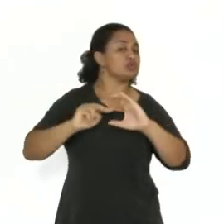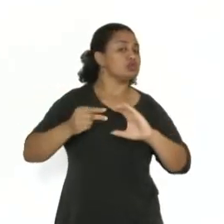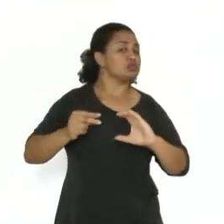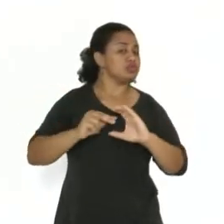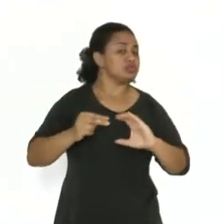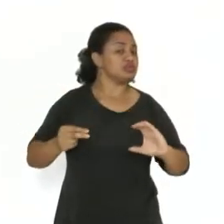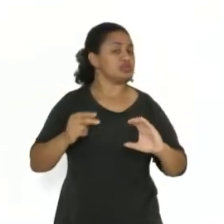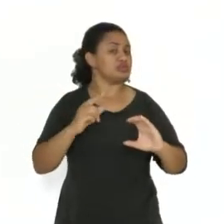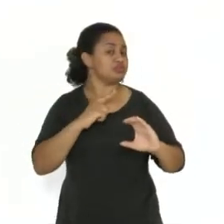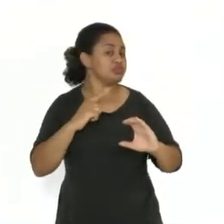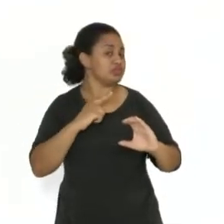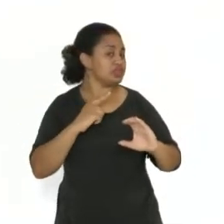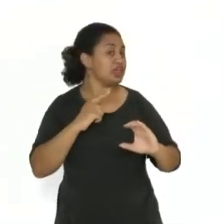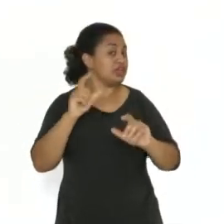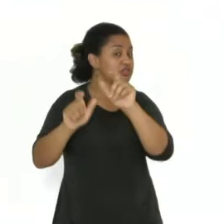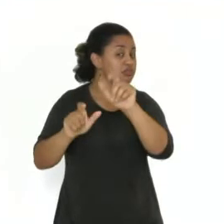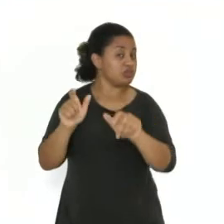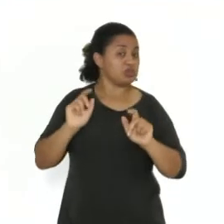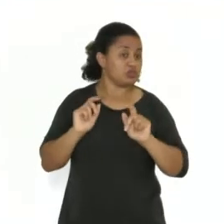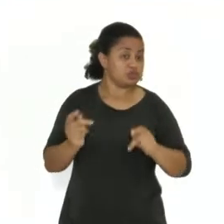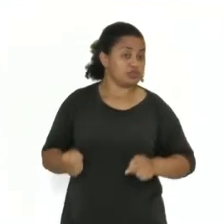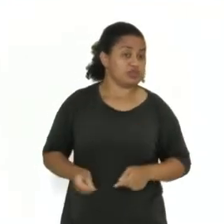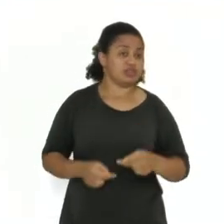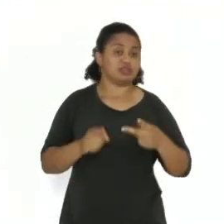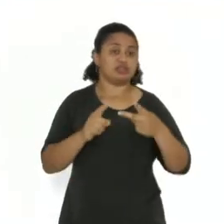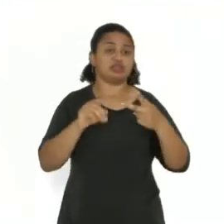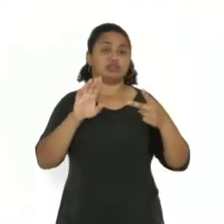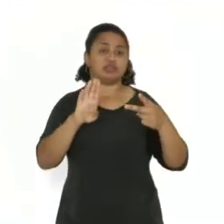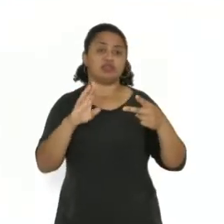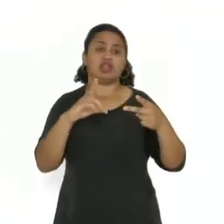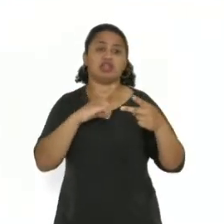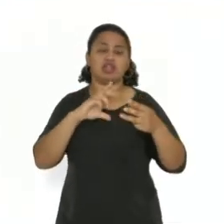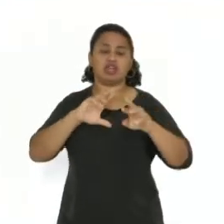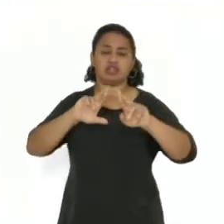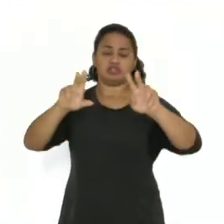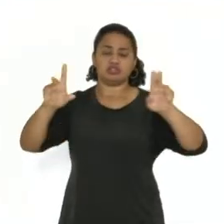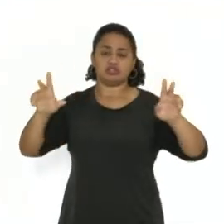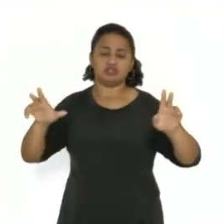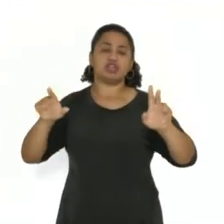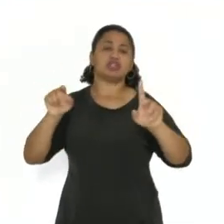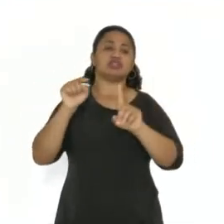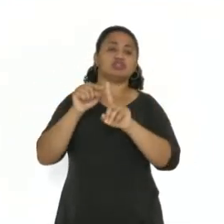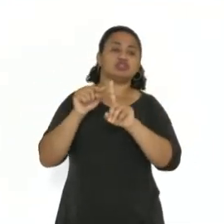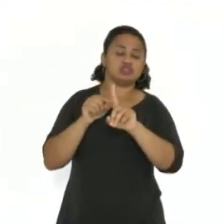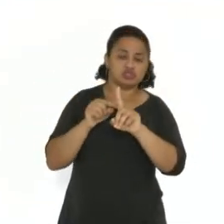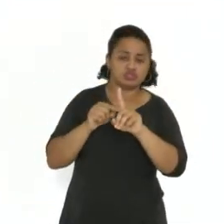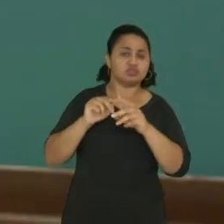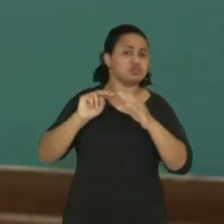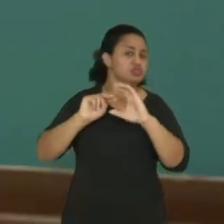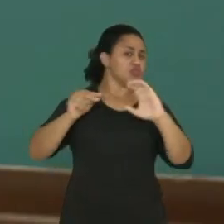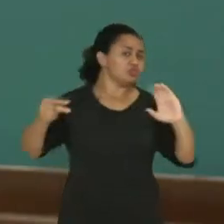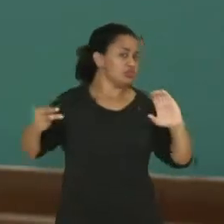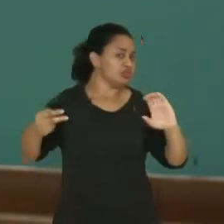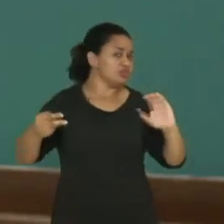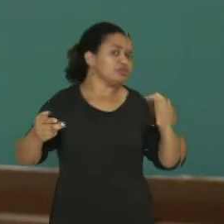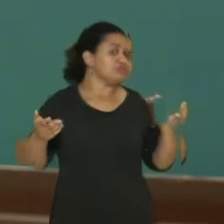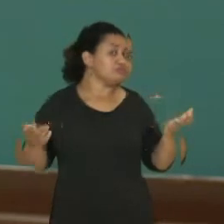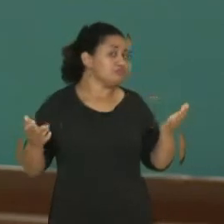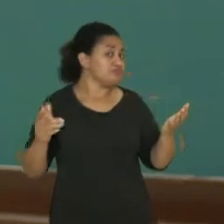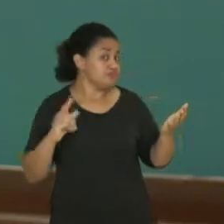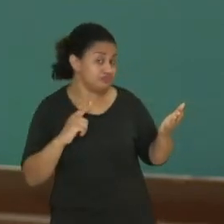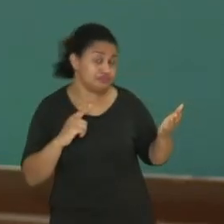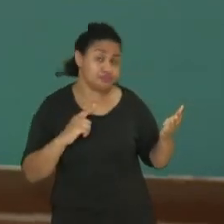Quantos cromossomos tem na espécie humana? Letra B. Existem diferenças entre esses cromossomos?